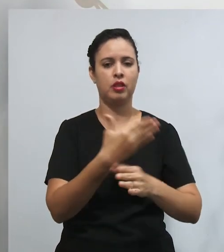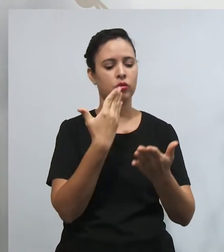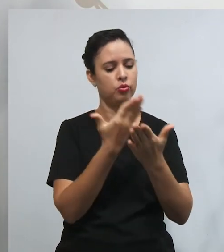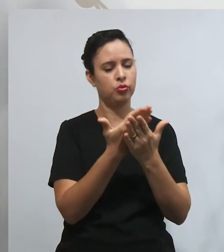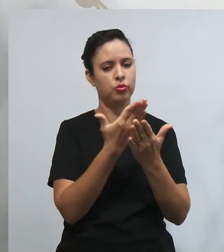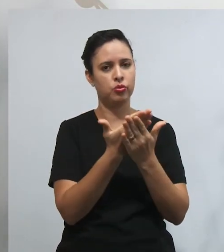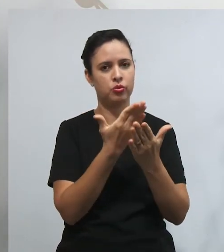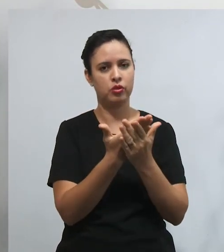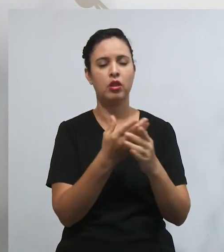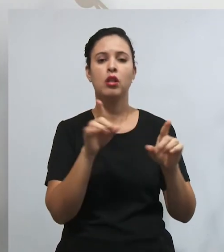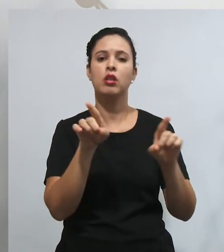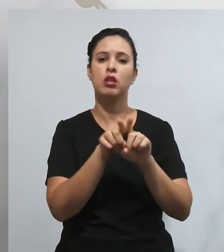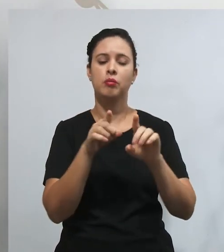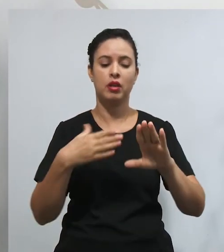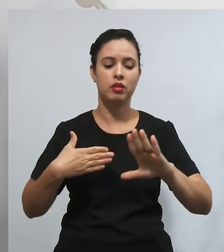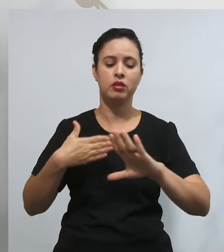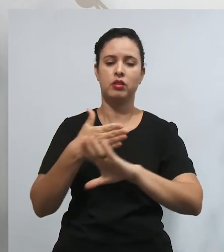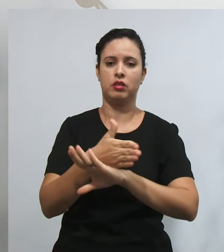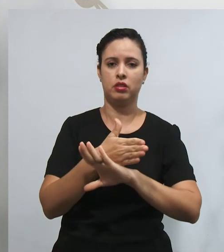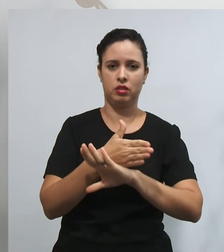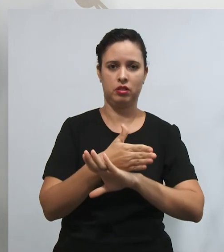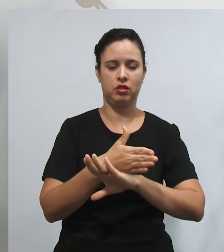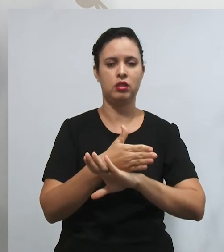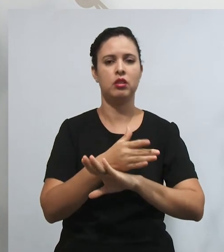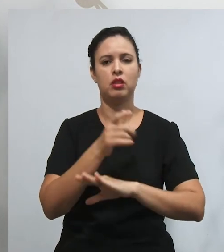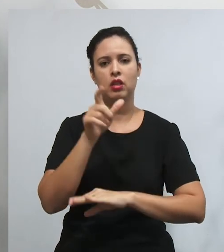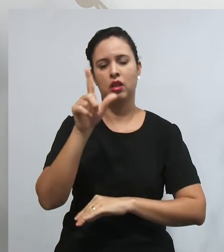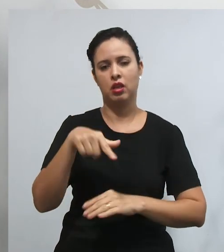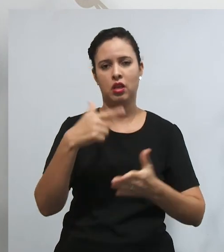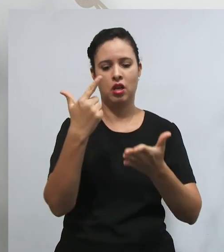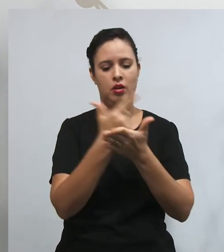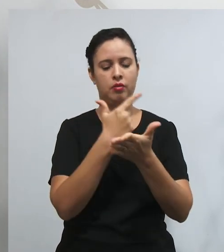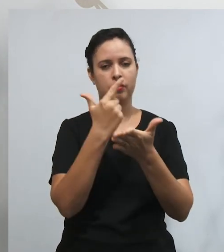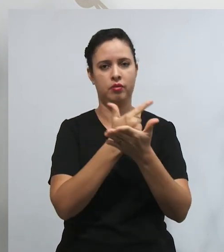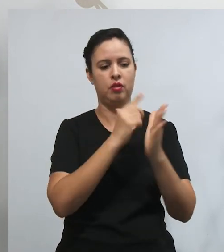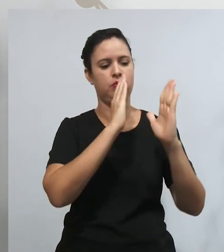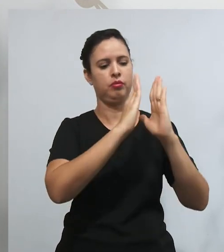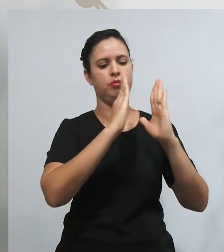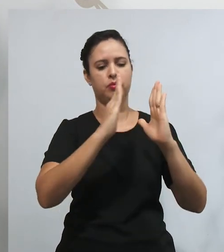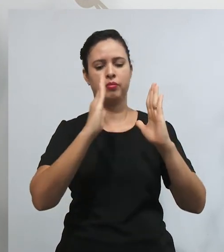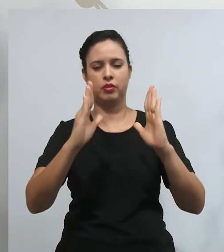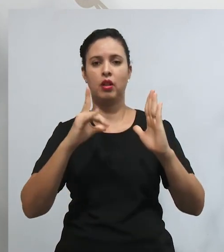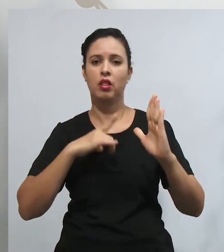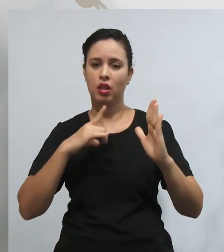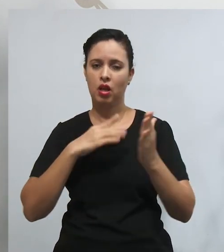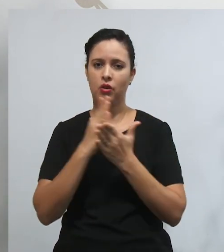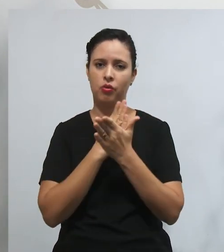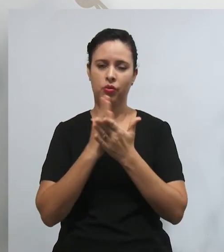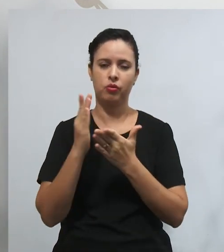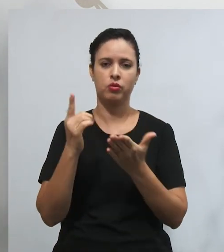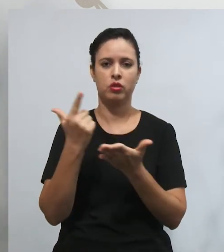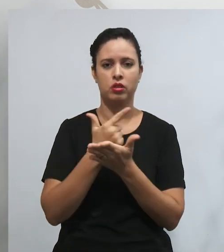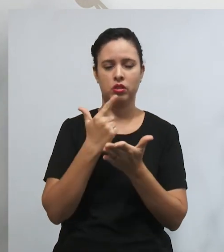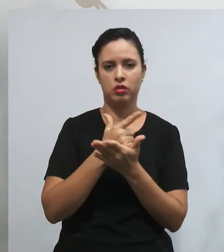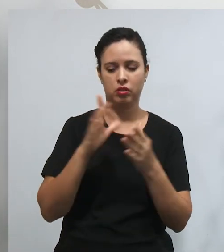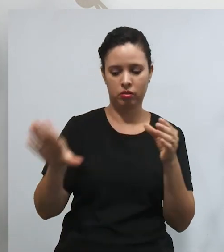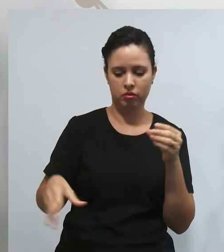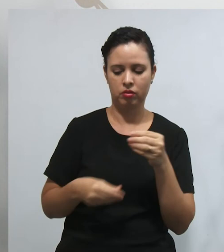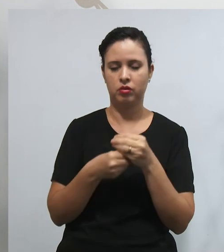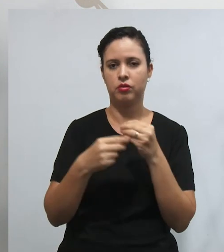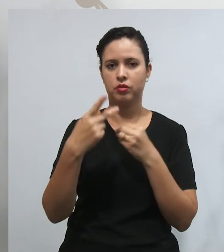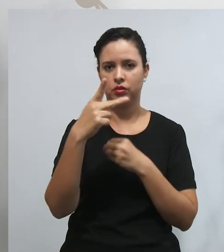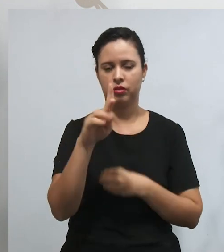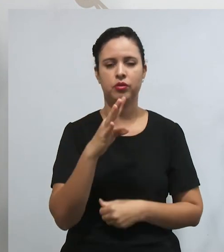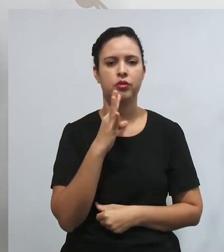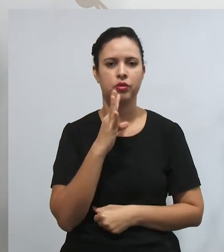acessem a minha biblioteca, que é uma biblioteca digital, onde nós indicamos alguns livros também que podem complementar o